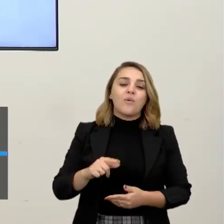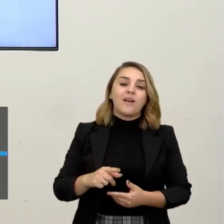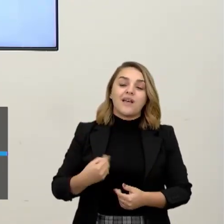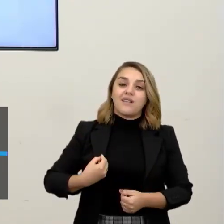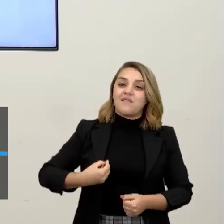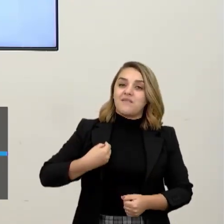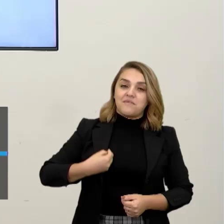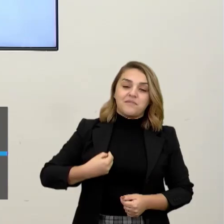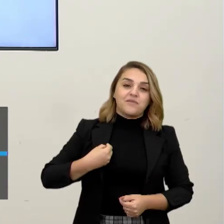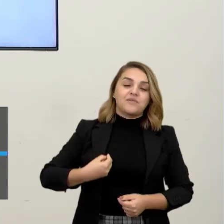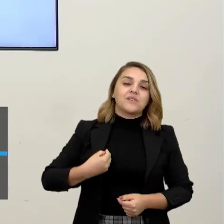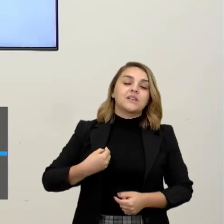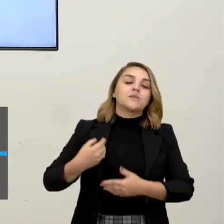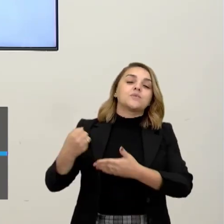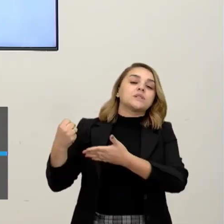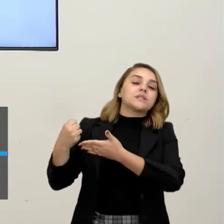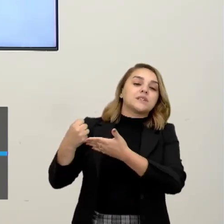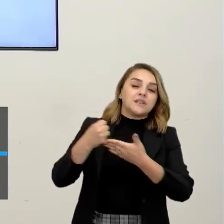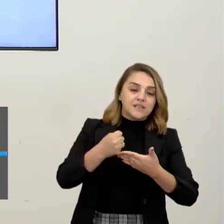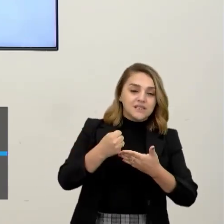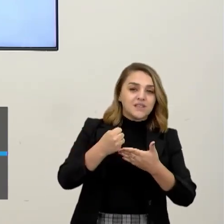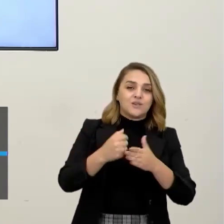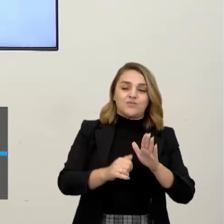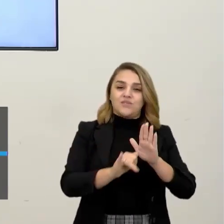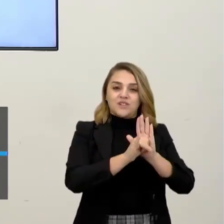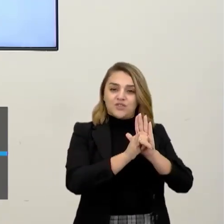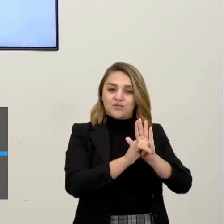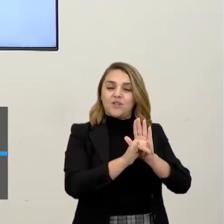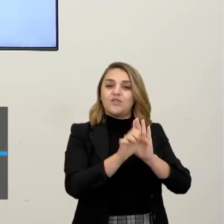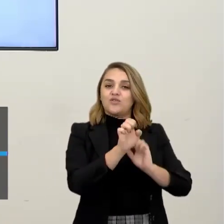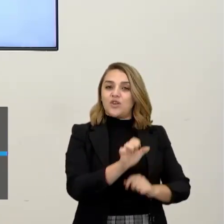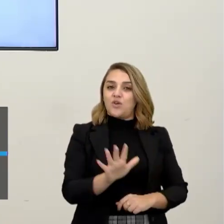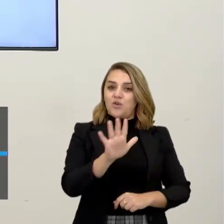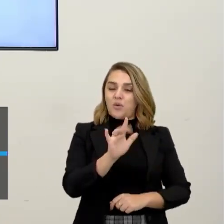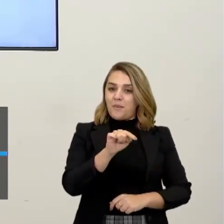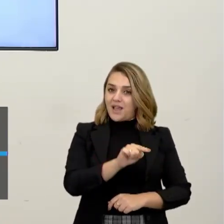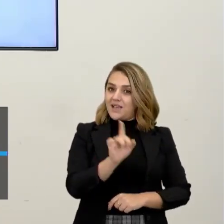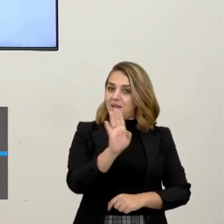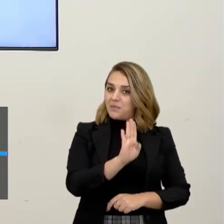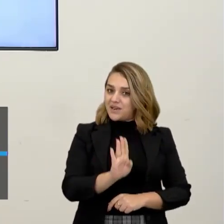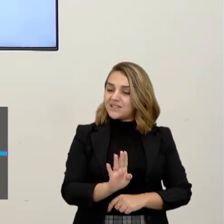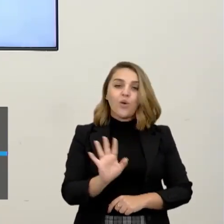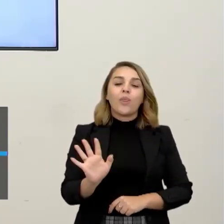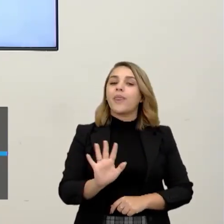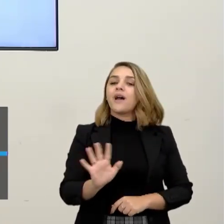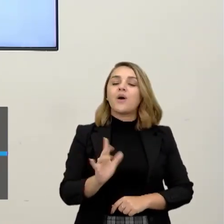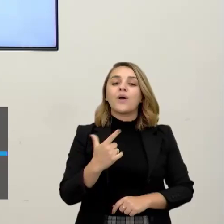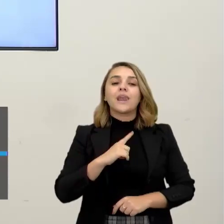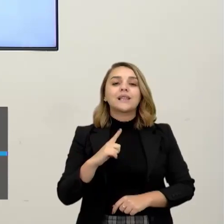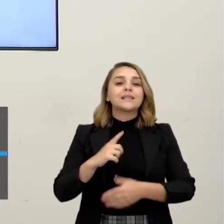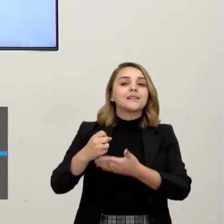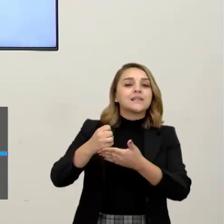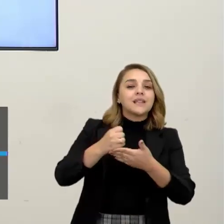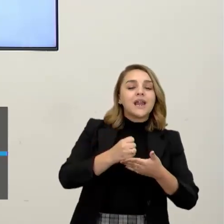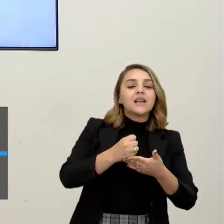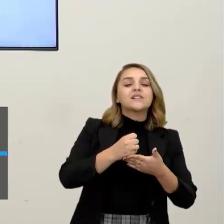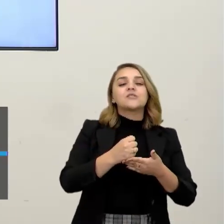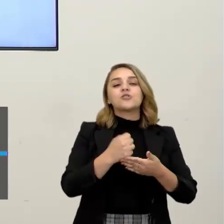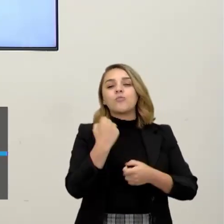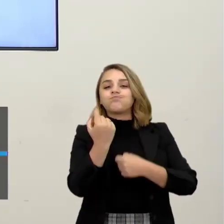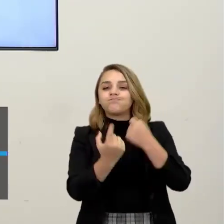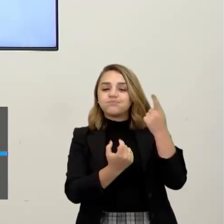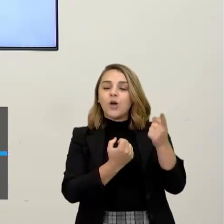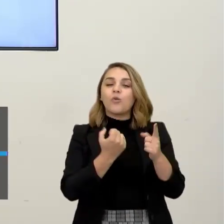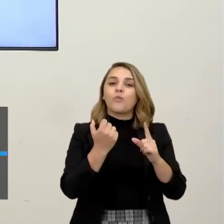verdade, trazendo a identidade europeia para o Brasil. Eles traziam apenas a forma, as tecnologias, porque o conteúdo foi